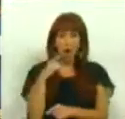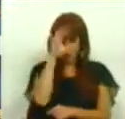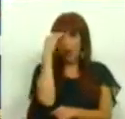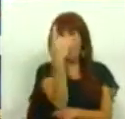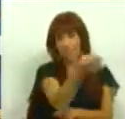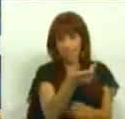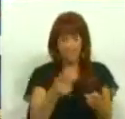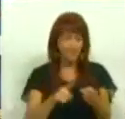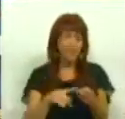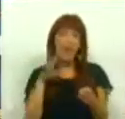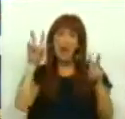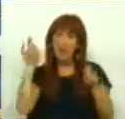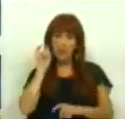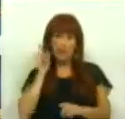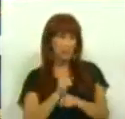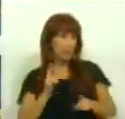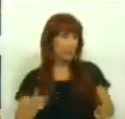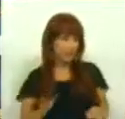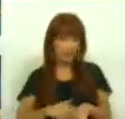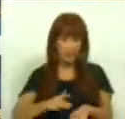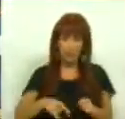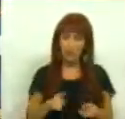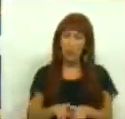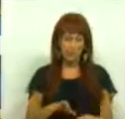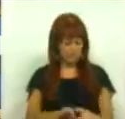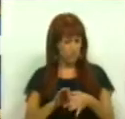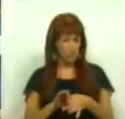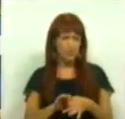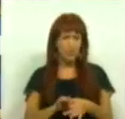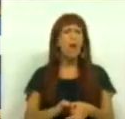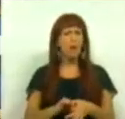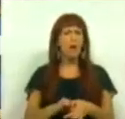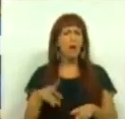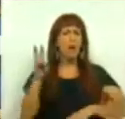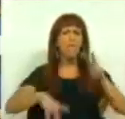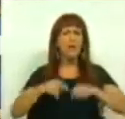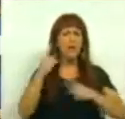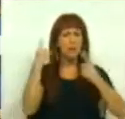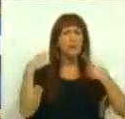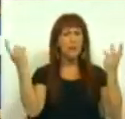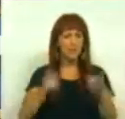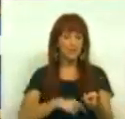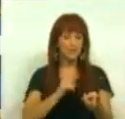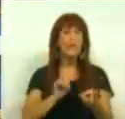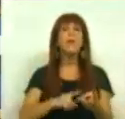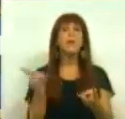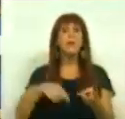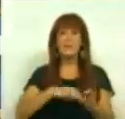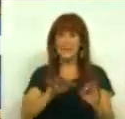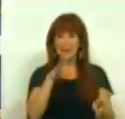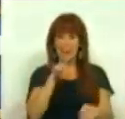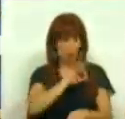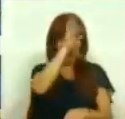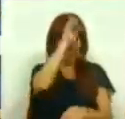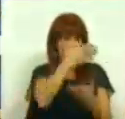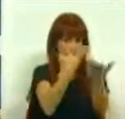do Estado. É um tema crucial para uma consolidação consistente das finanças públicas e é, como disse